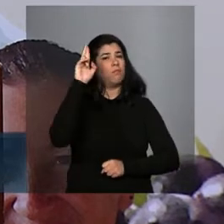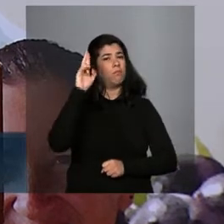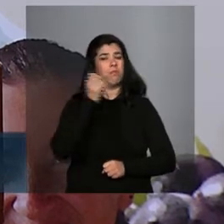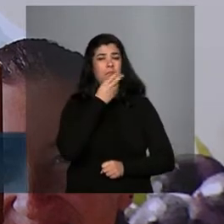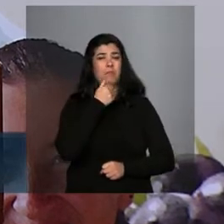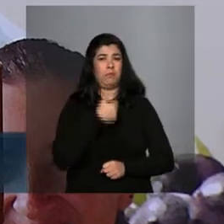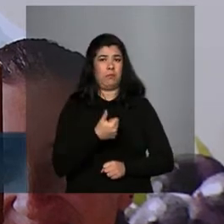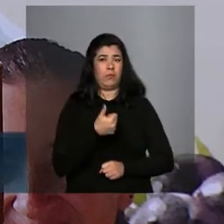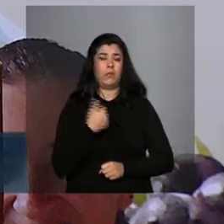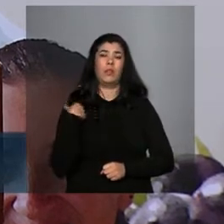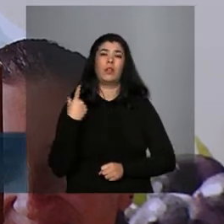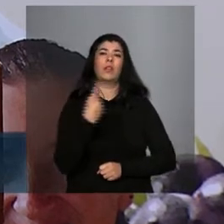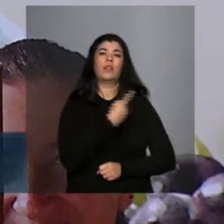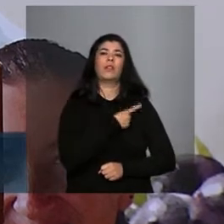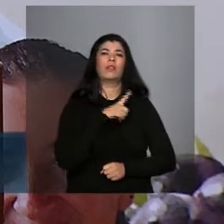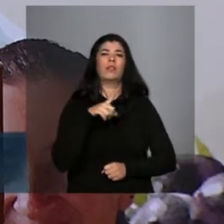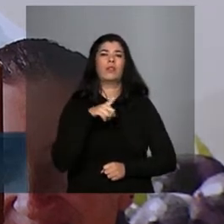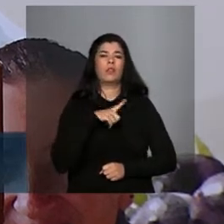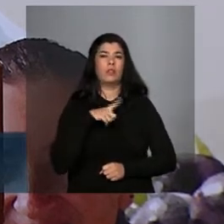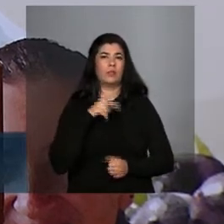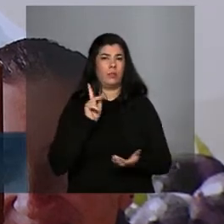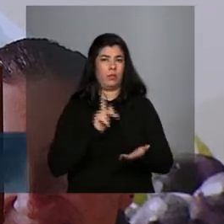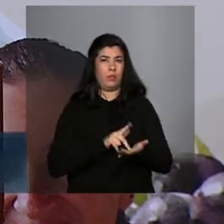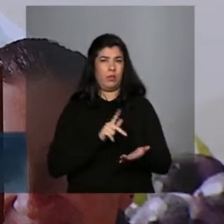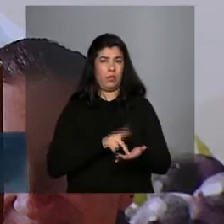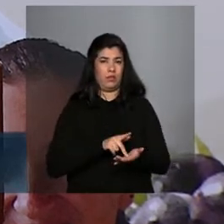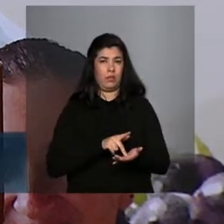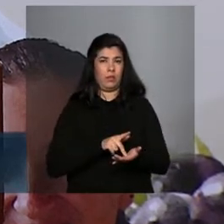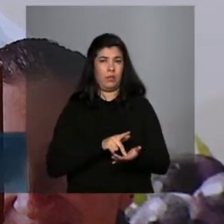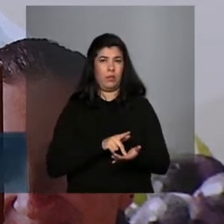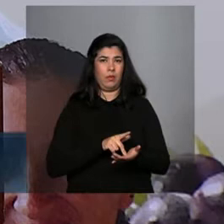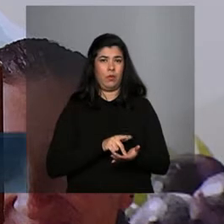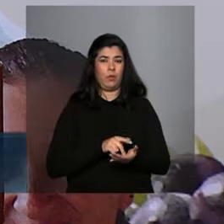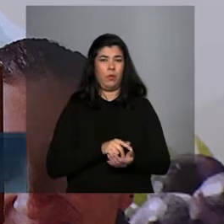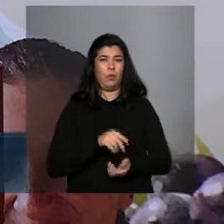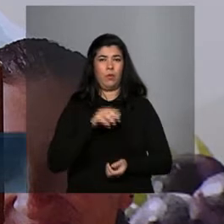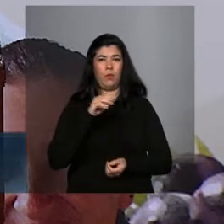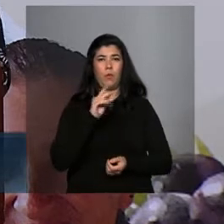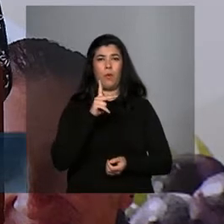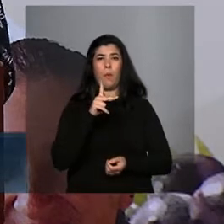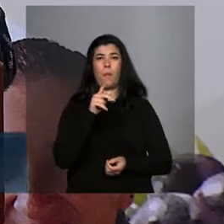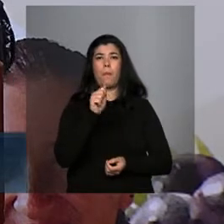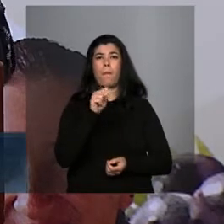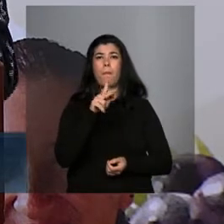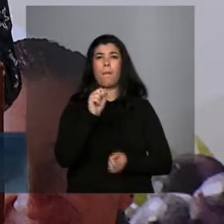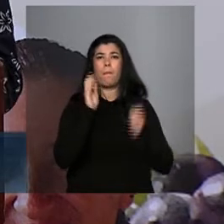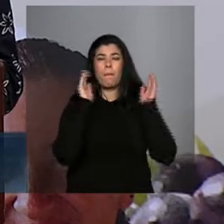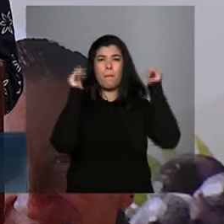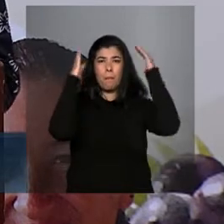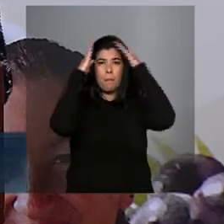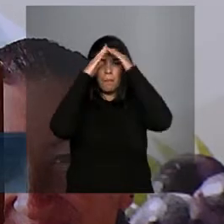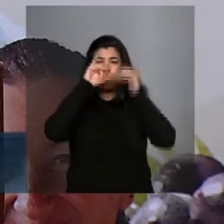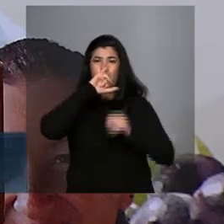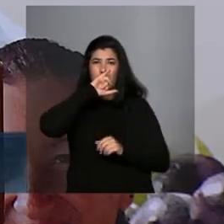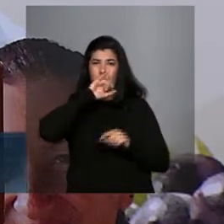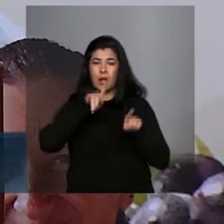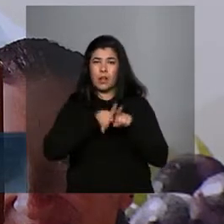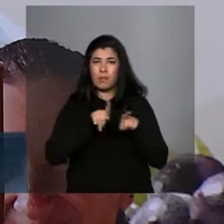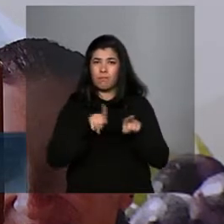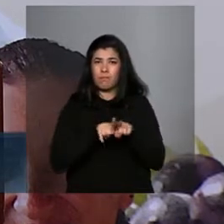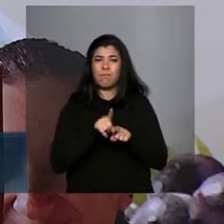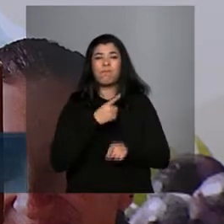significativo que nós tenhamos um Papa que teve o descortínio